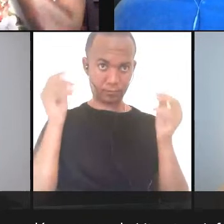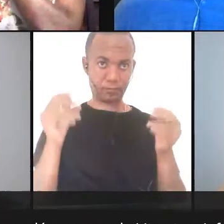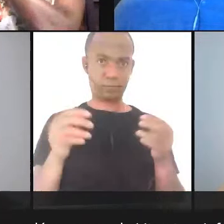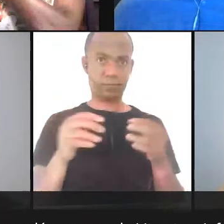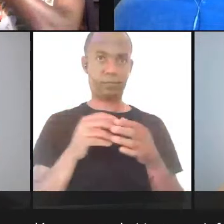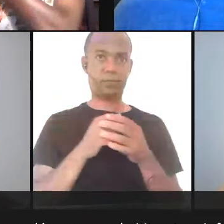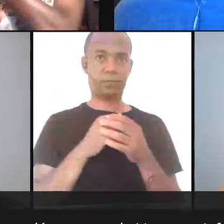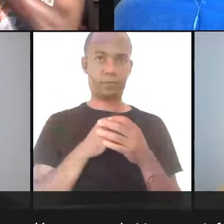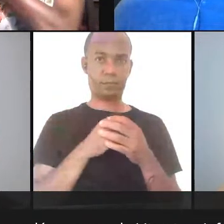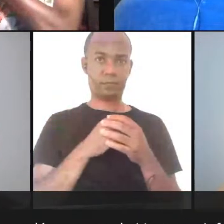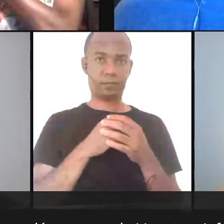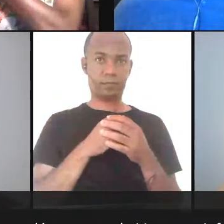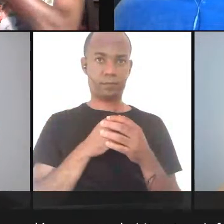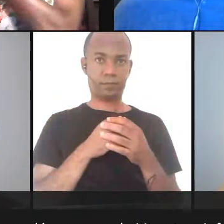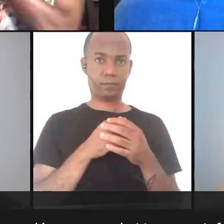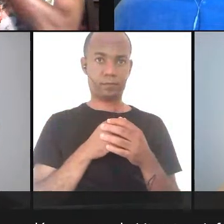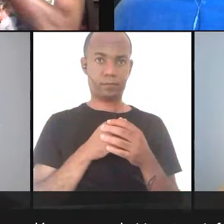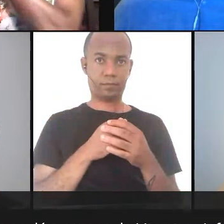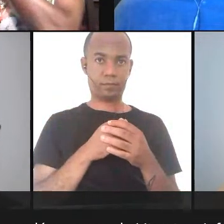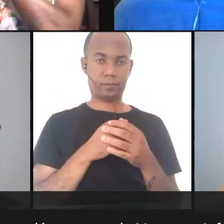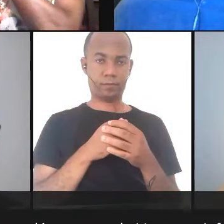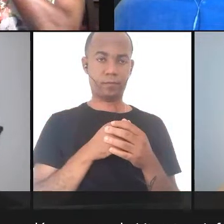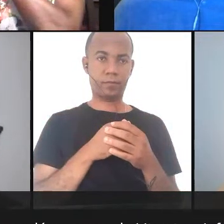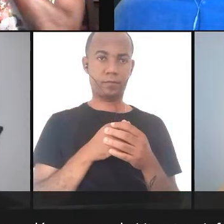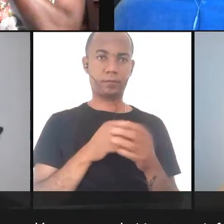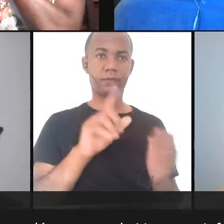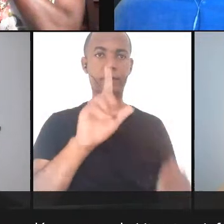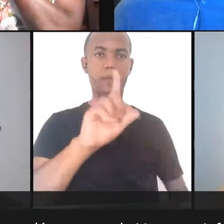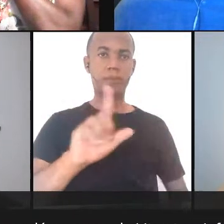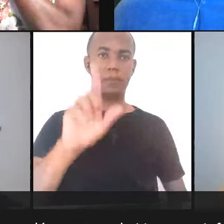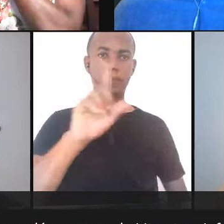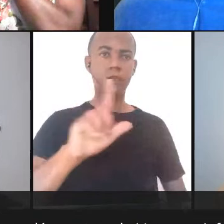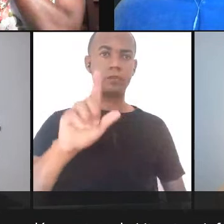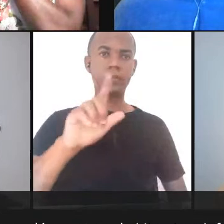de literatura infantil. Havia um trabalho